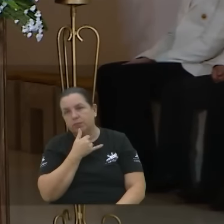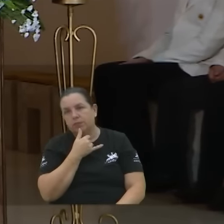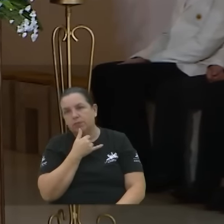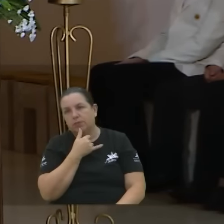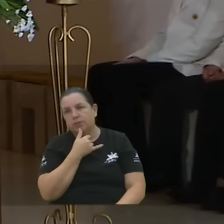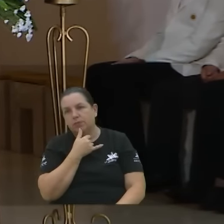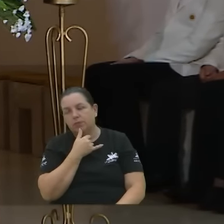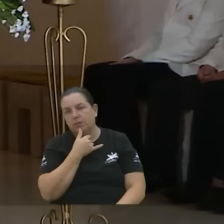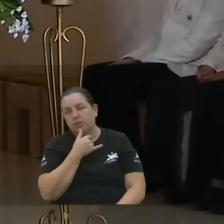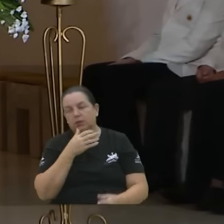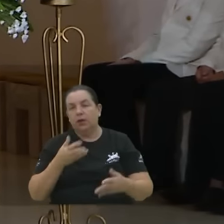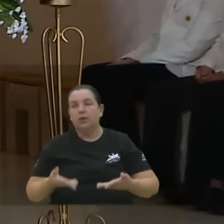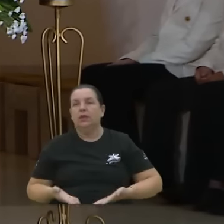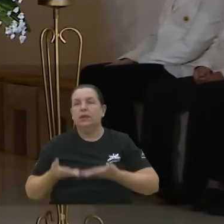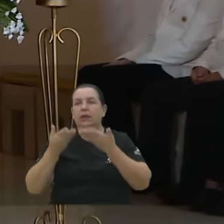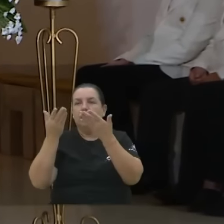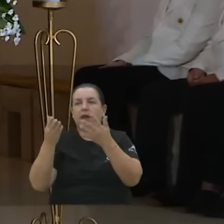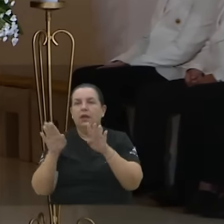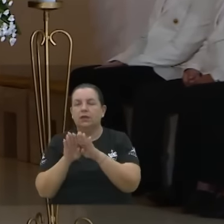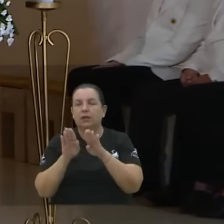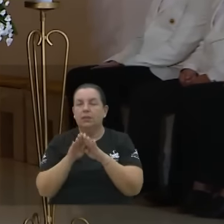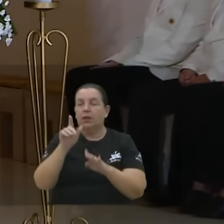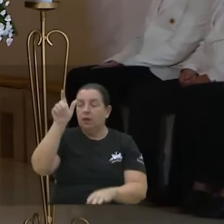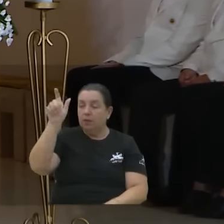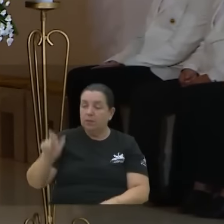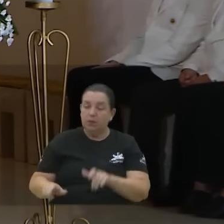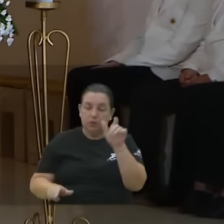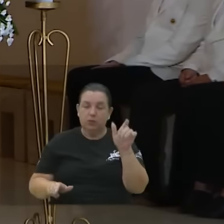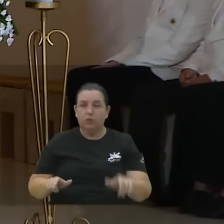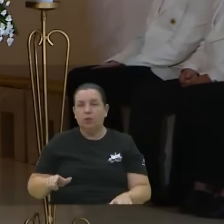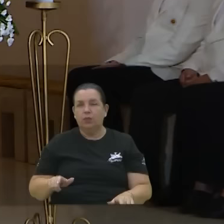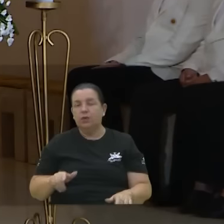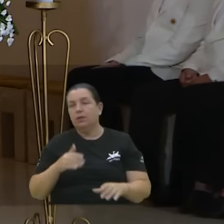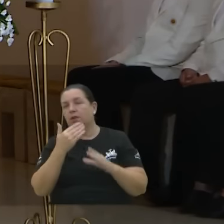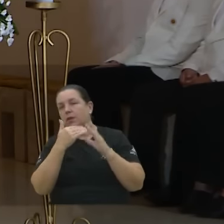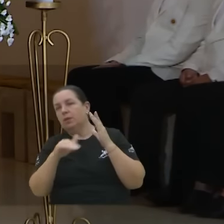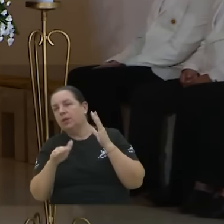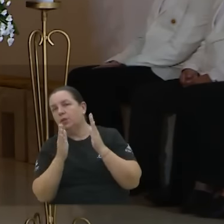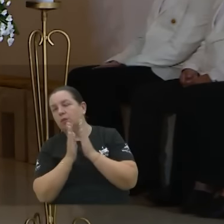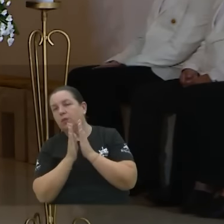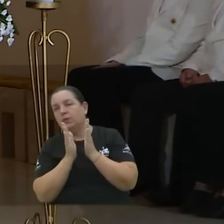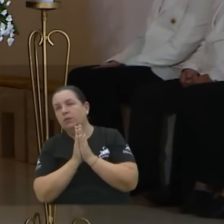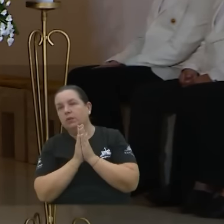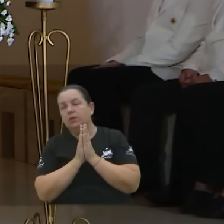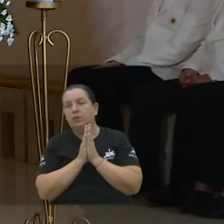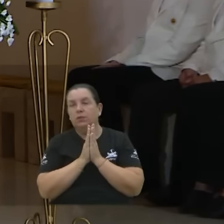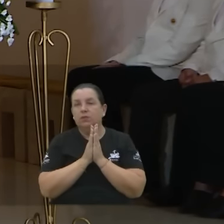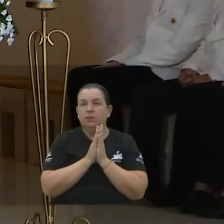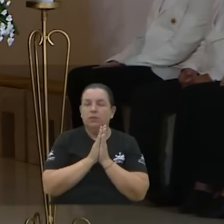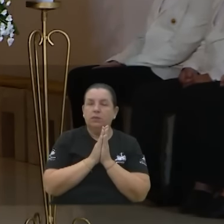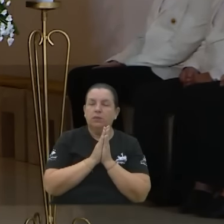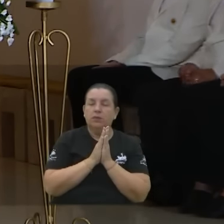Eu quero colocar pessoas que mandam as suas orações. Vai ficando de